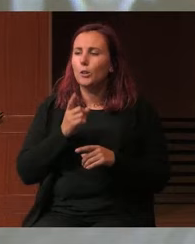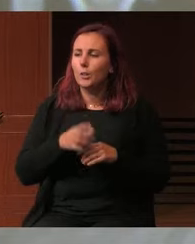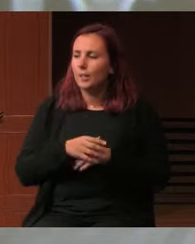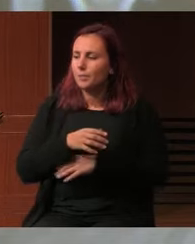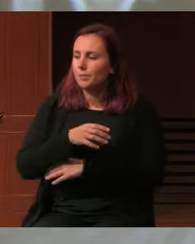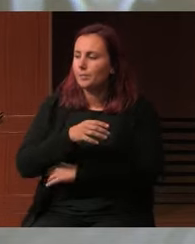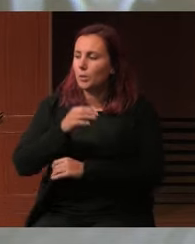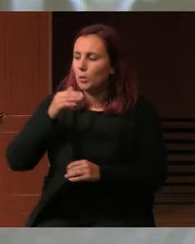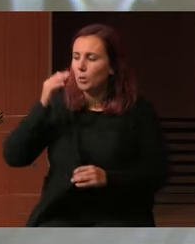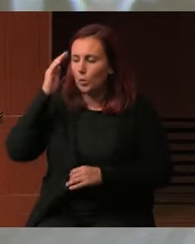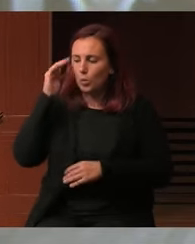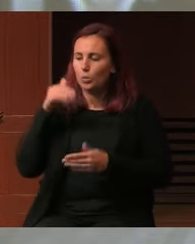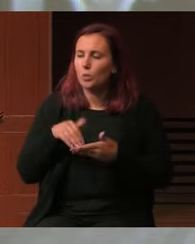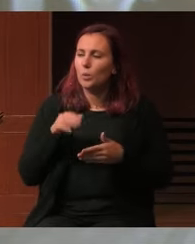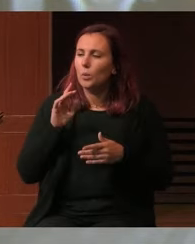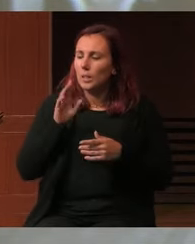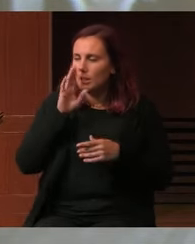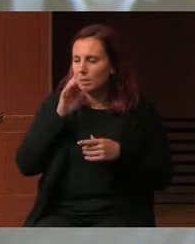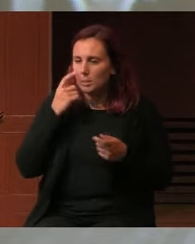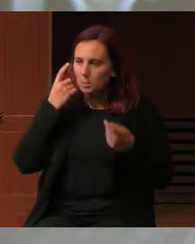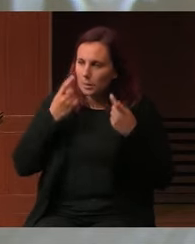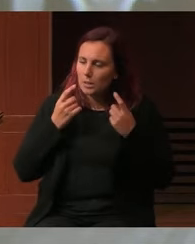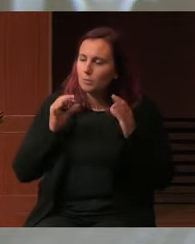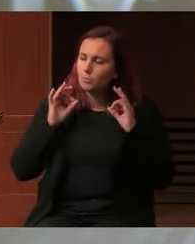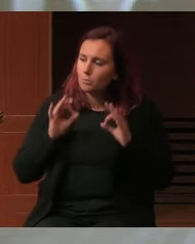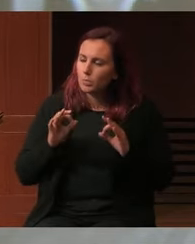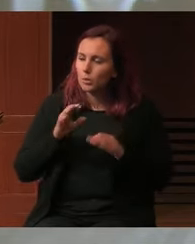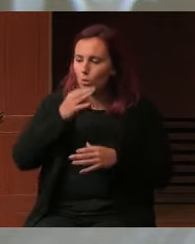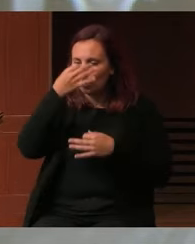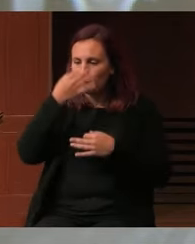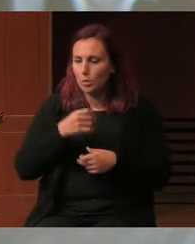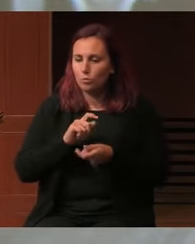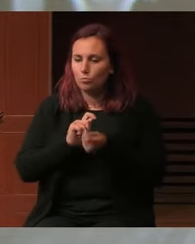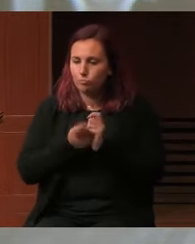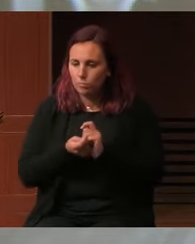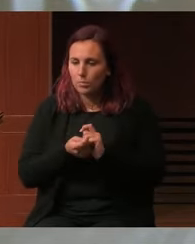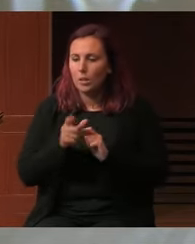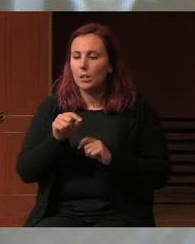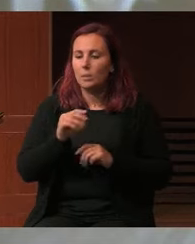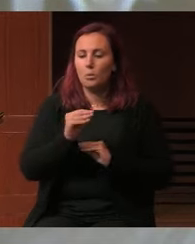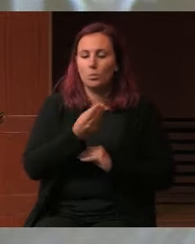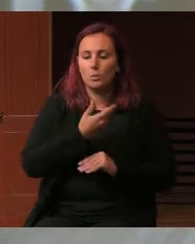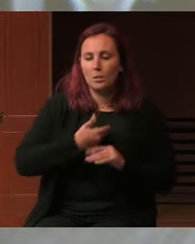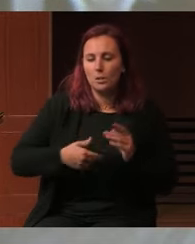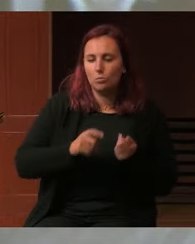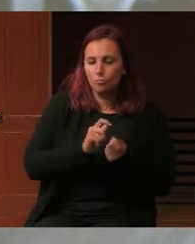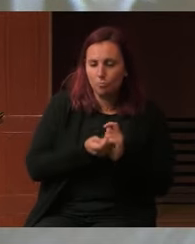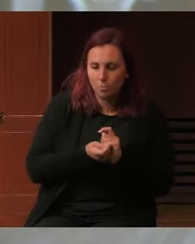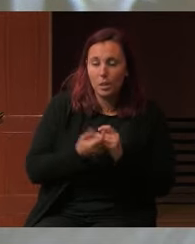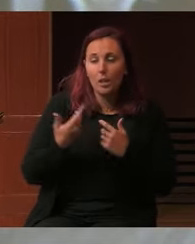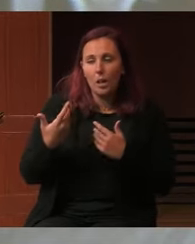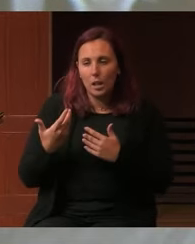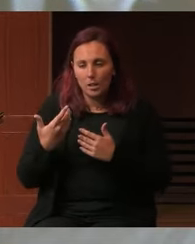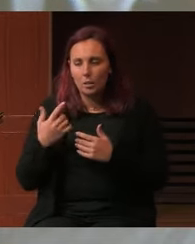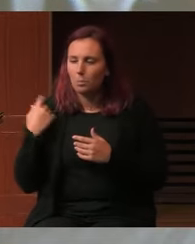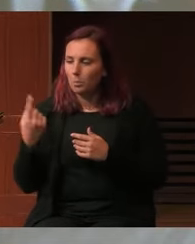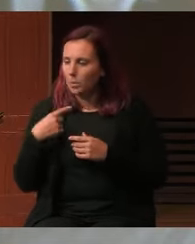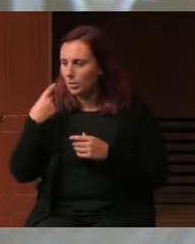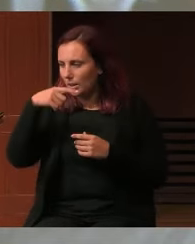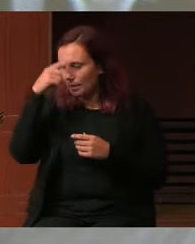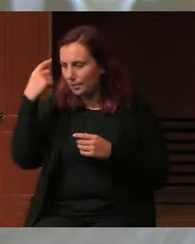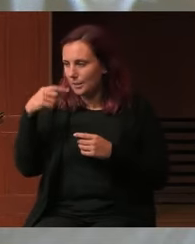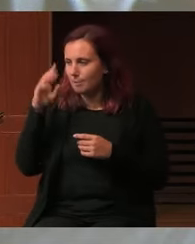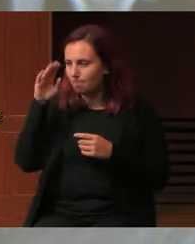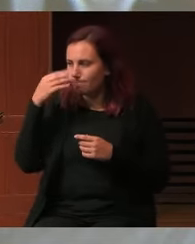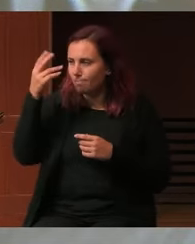de conclusão? Se pensarmos que efetivamente os comportamentos mudam e os artefactos mudam, será muito difícil para nós olharmos